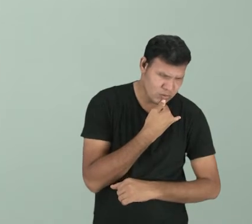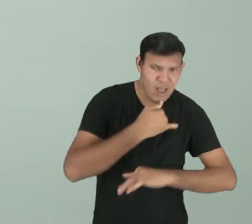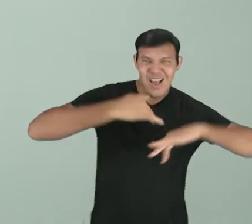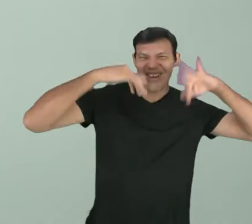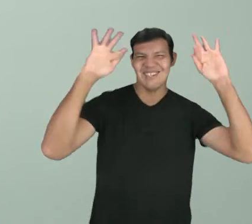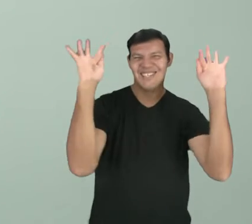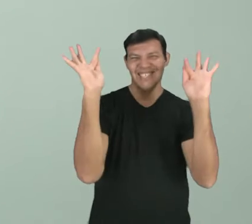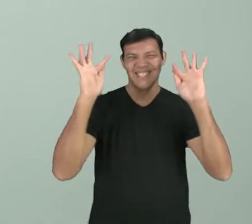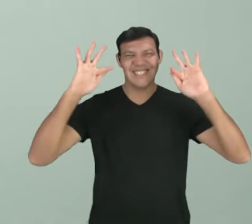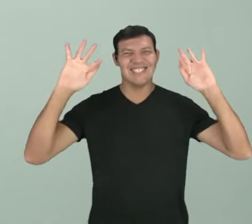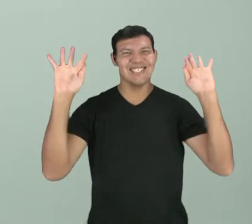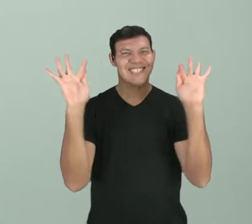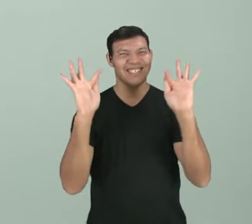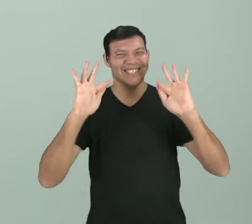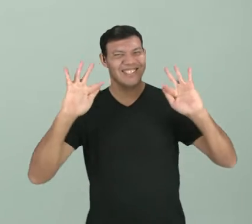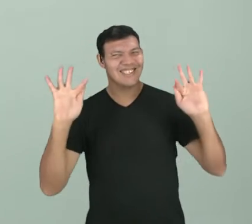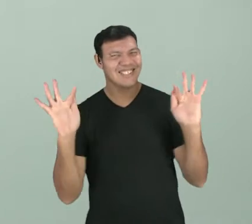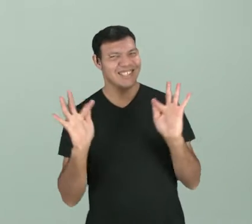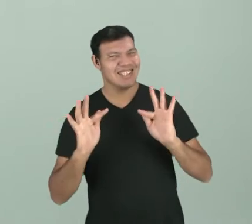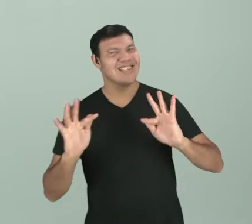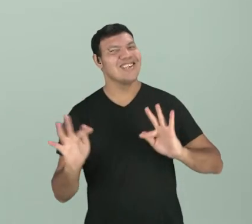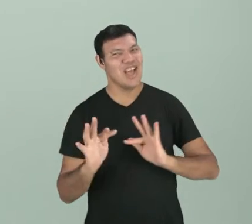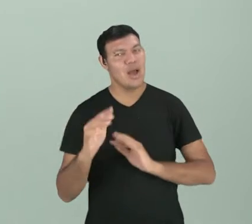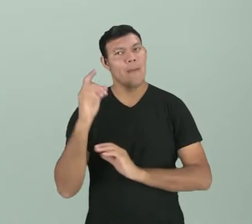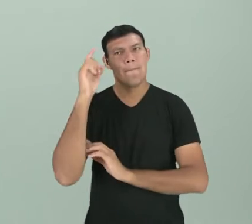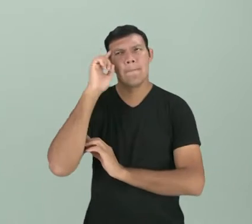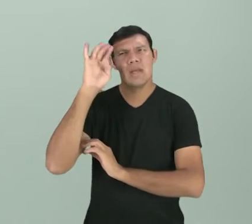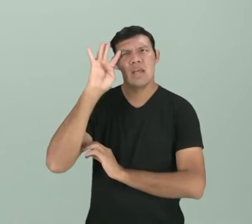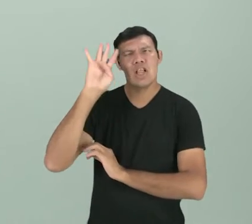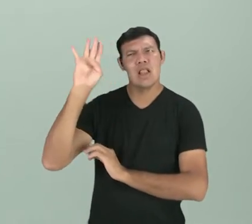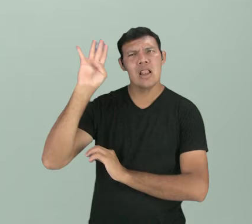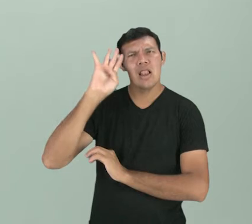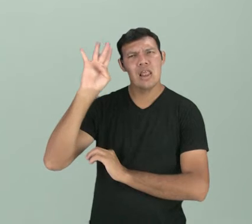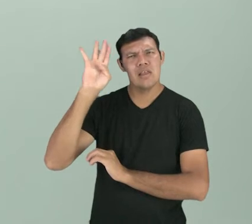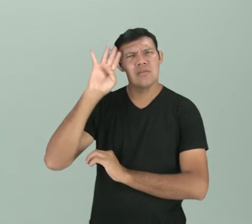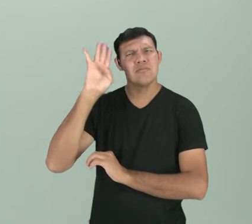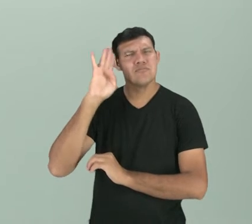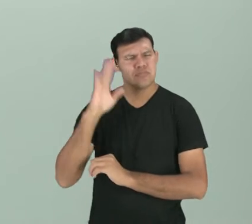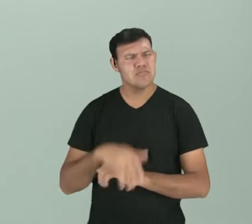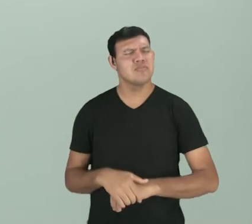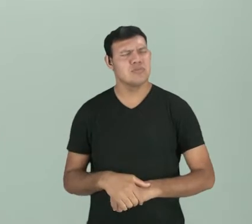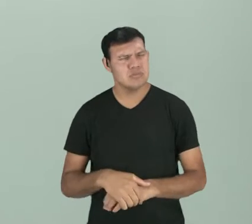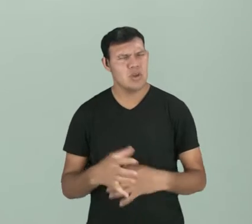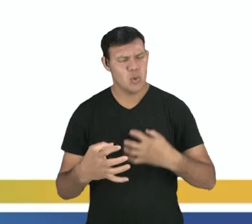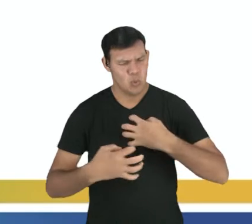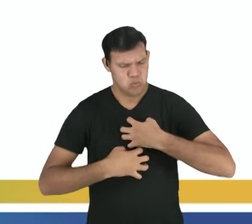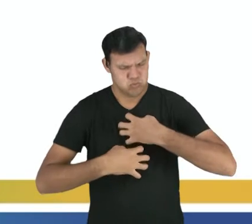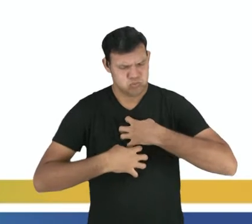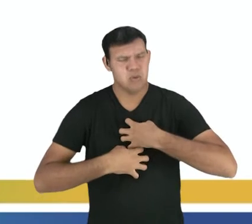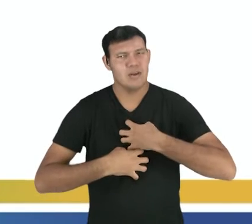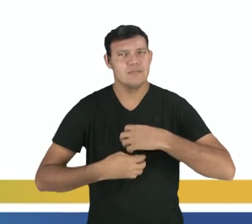feliz, é muito feliz, tá? Com esses pensamentos assim bem supervalorizados.